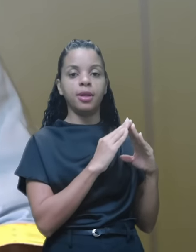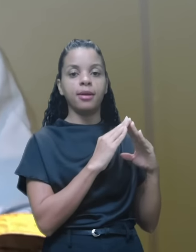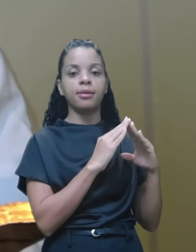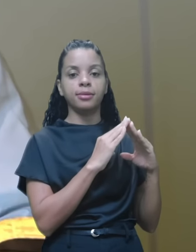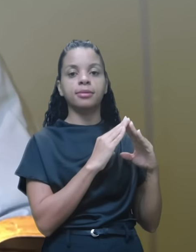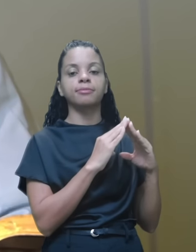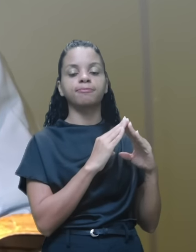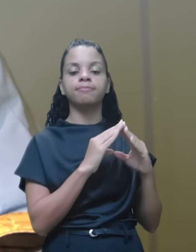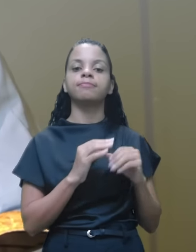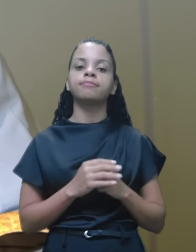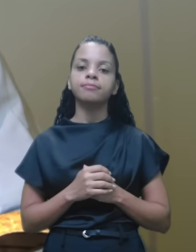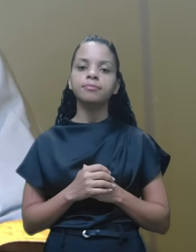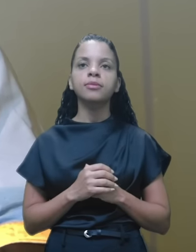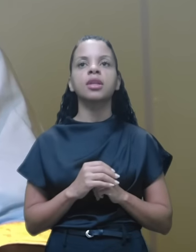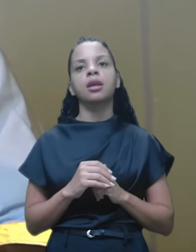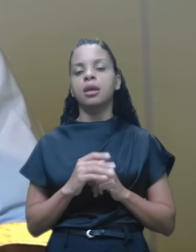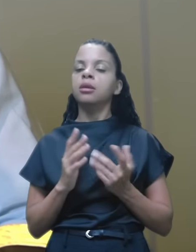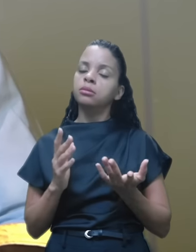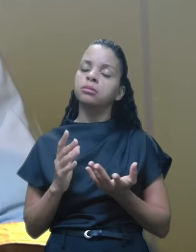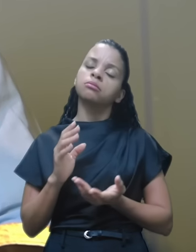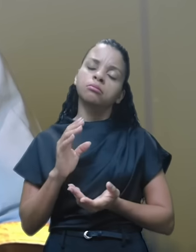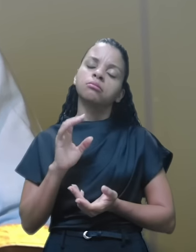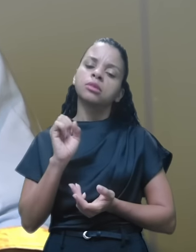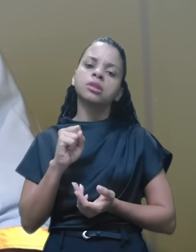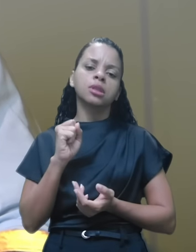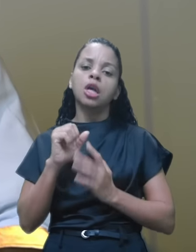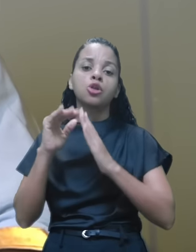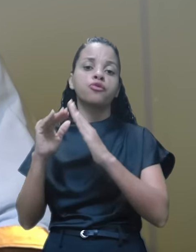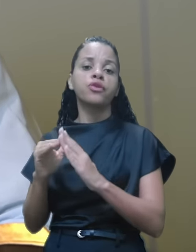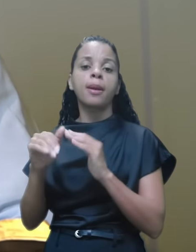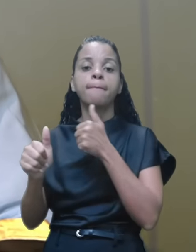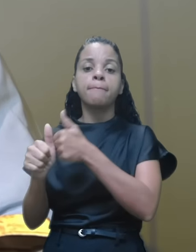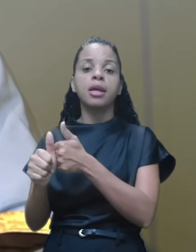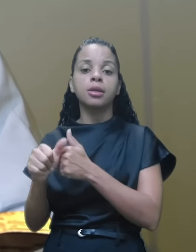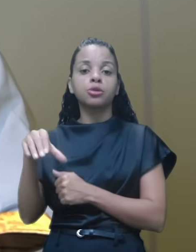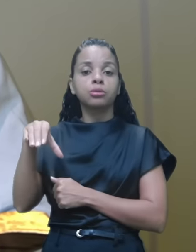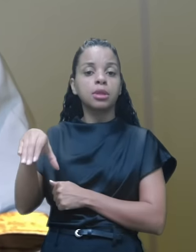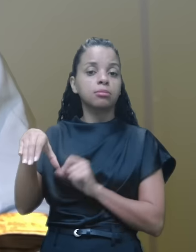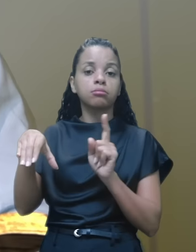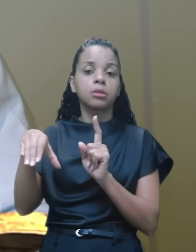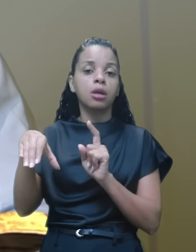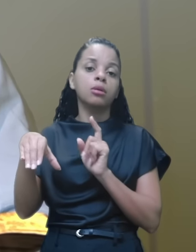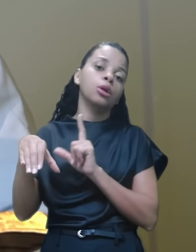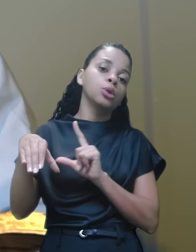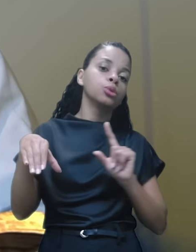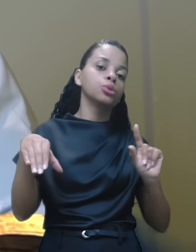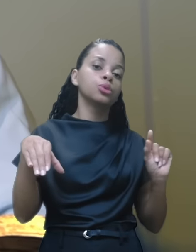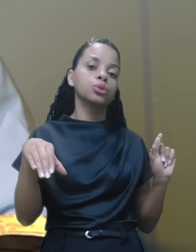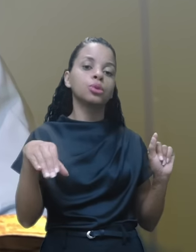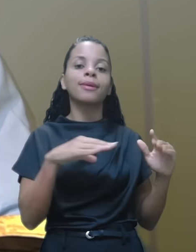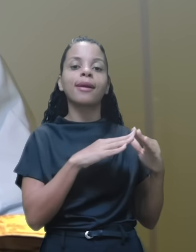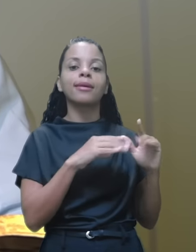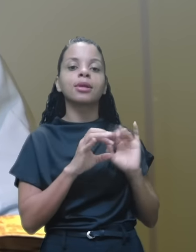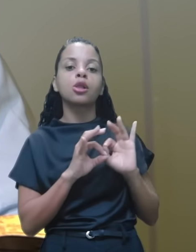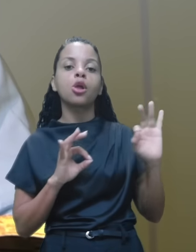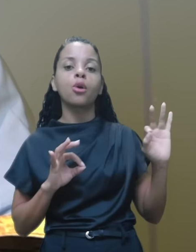Claro, eles não iam habitar ali agora perto da sepultura, mas quando o versículo 10, lá do capítulo